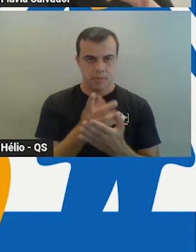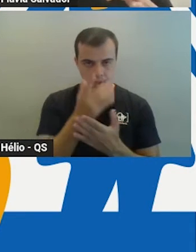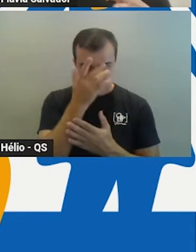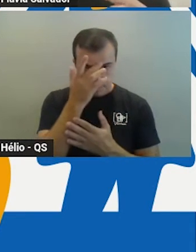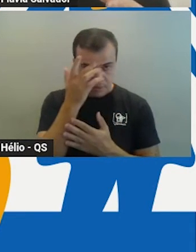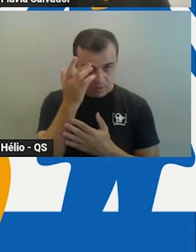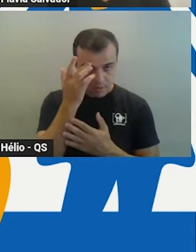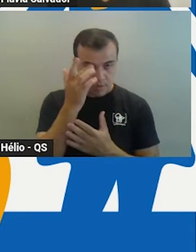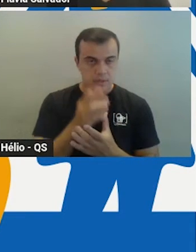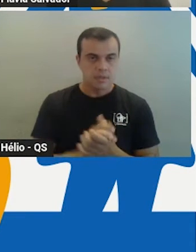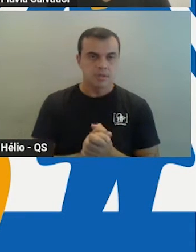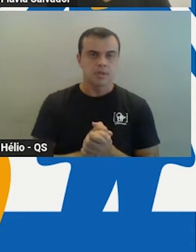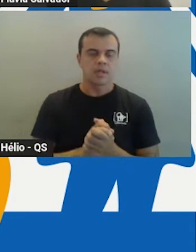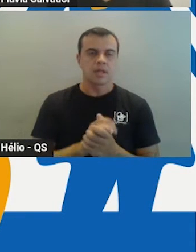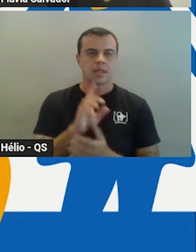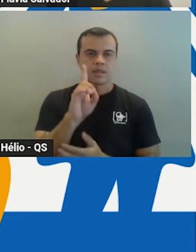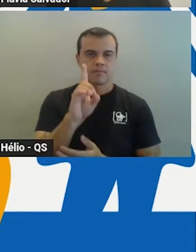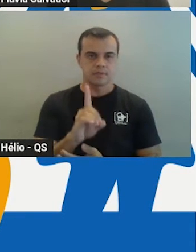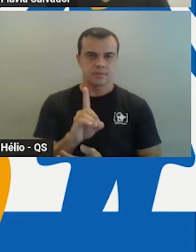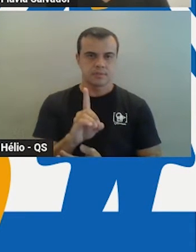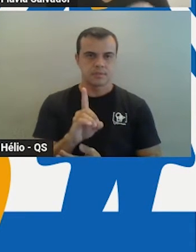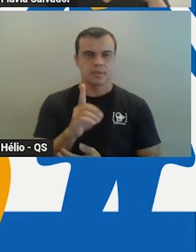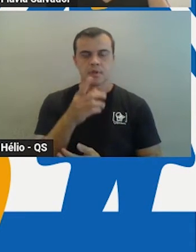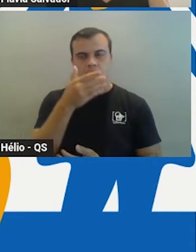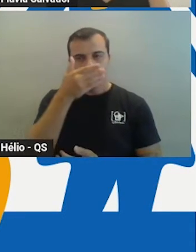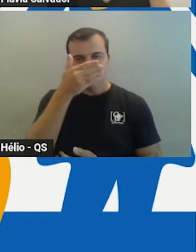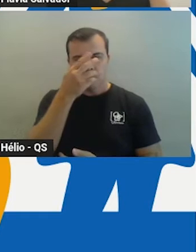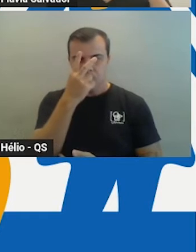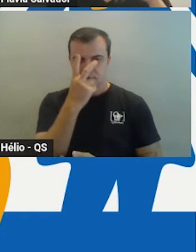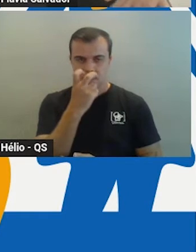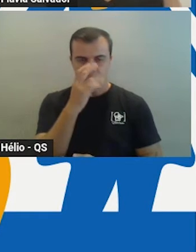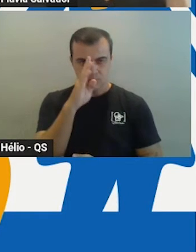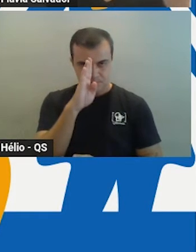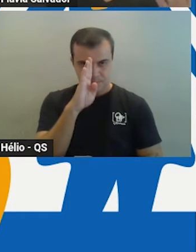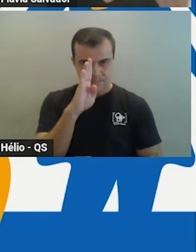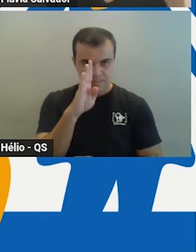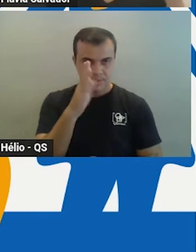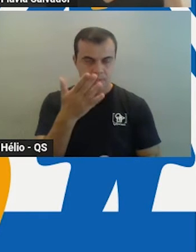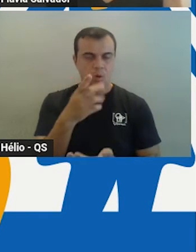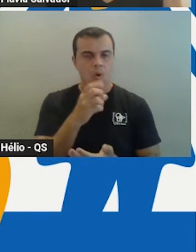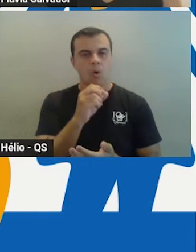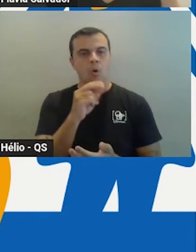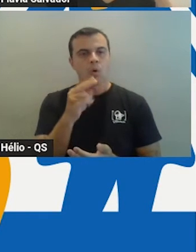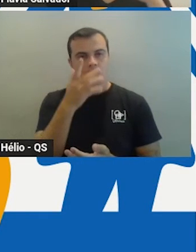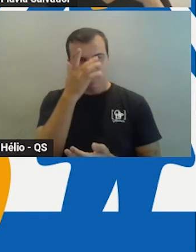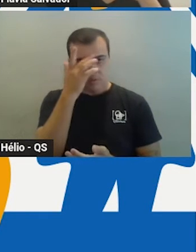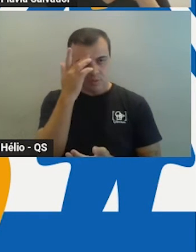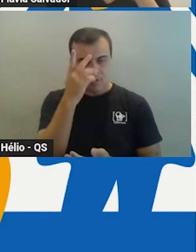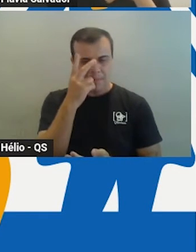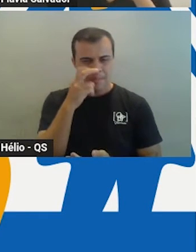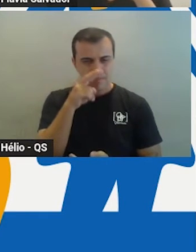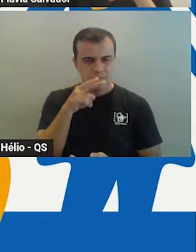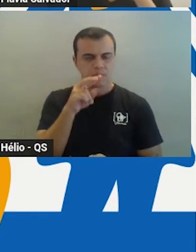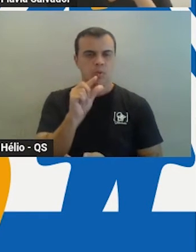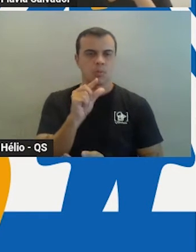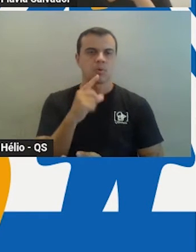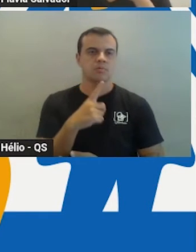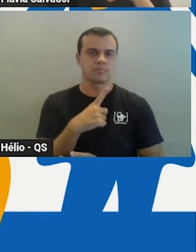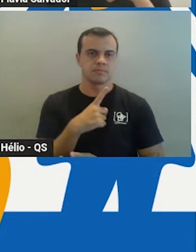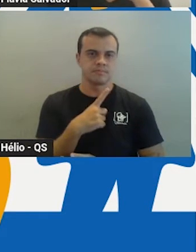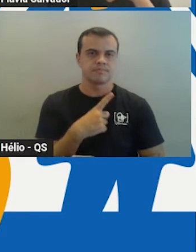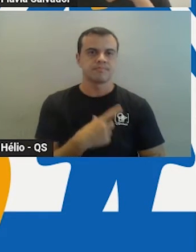pessoa com deficiência, para o cego especialmente, né? Ou com a pessoa com baixa visão.